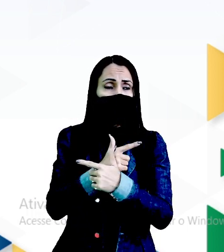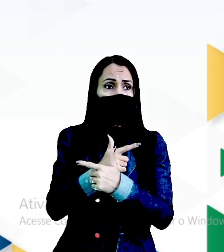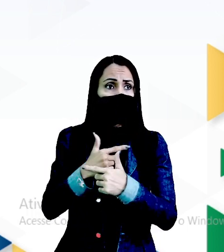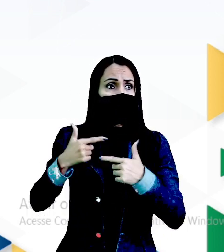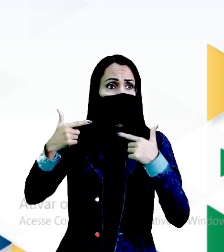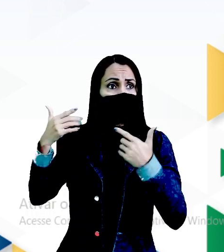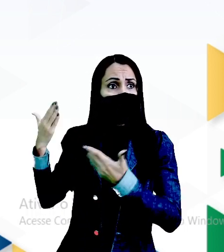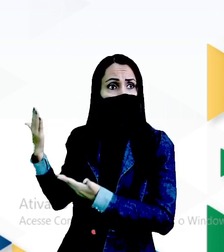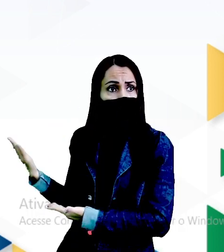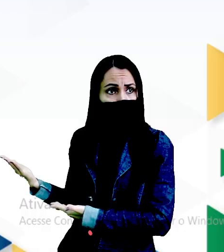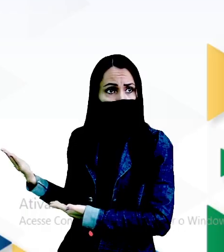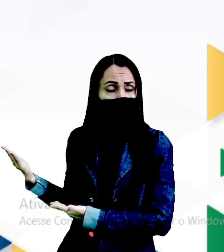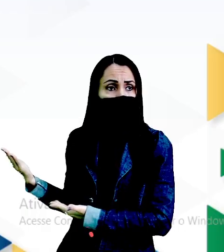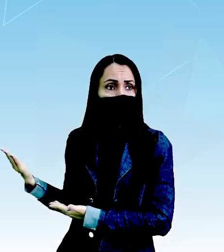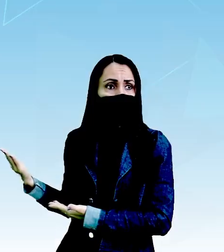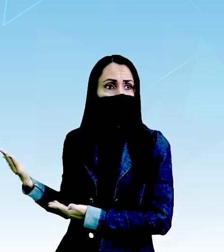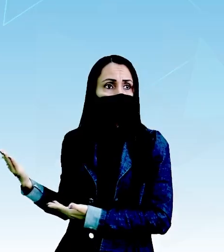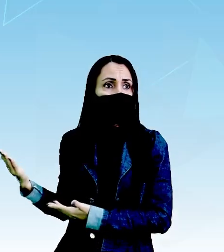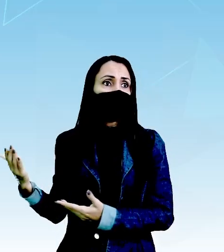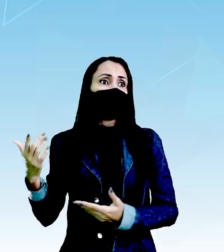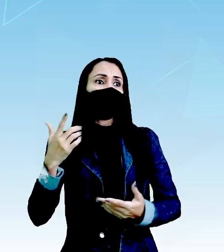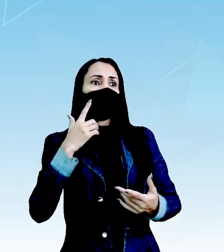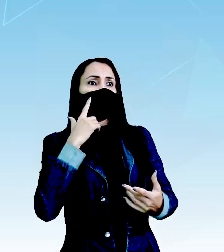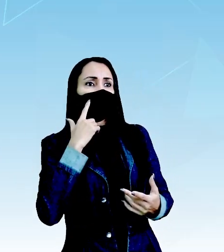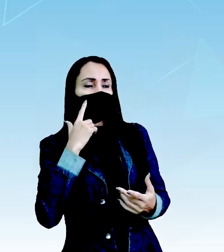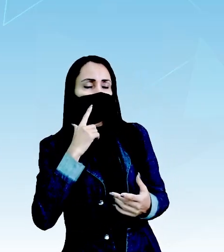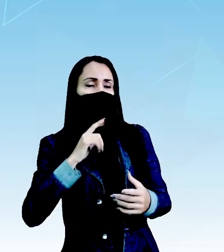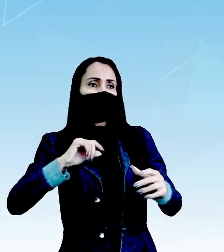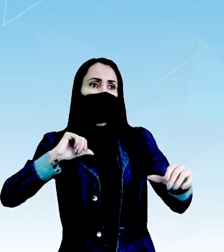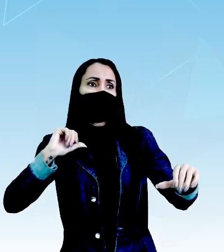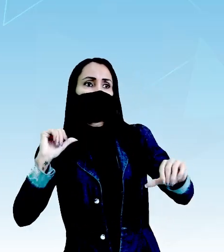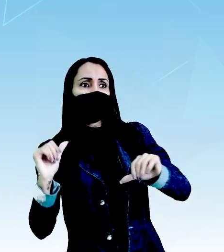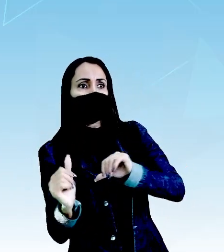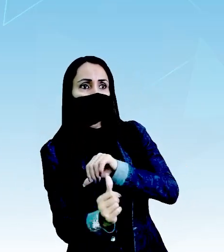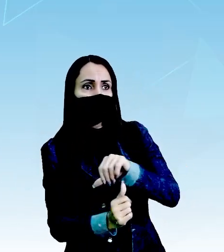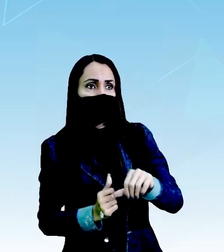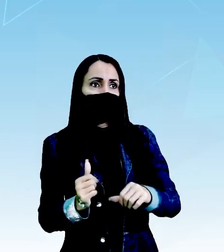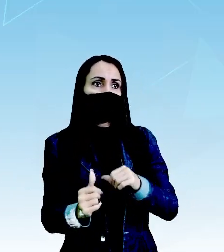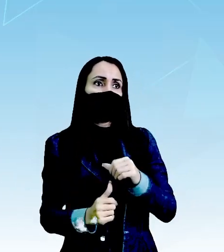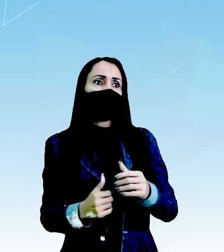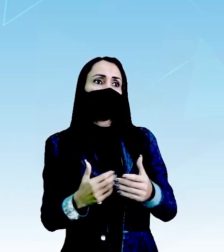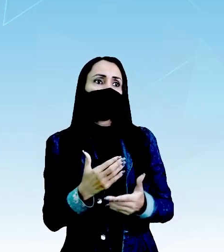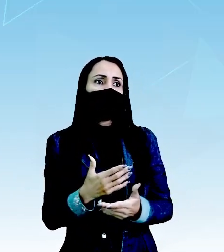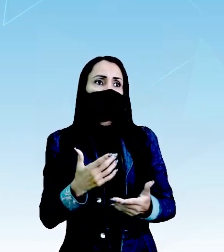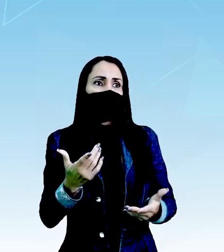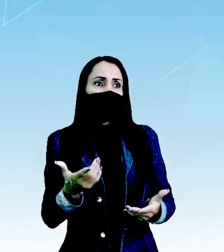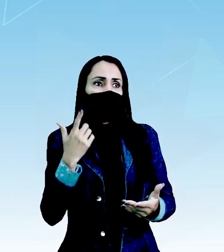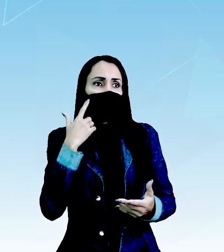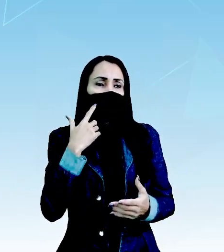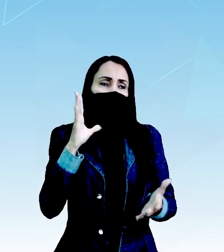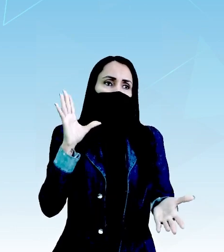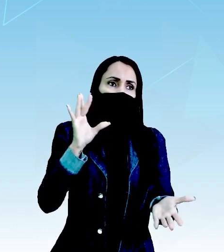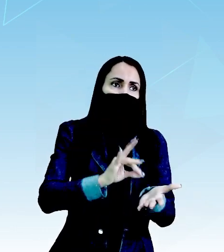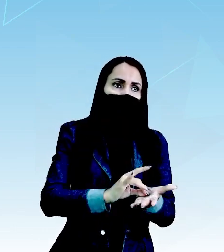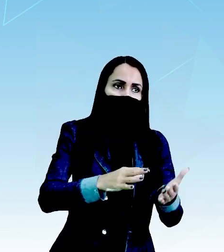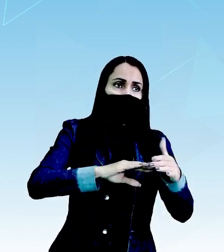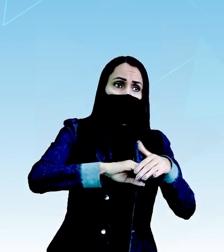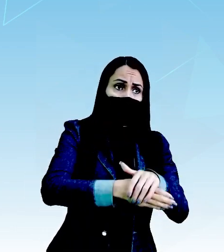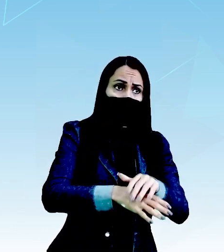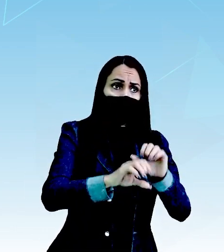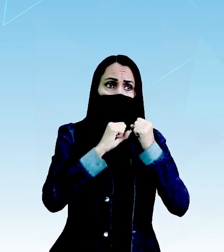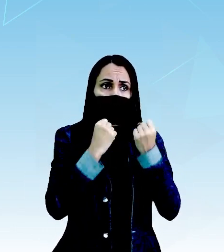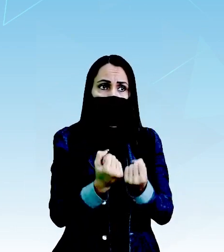que muitas vezes é uma subversão, ou seja, um ataque a um determinado costume